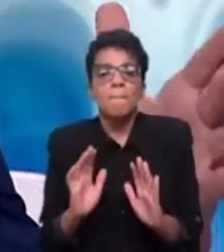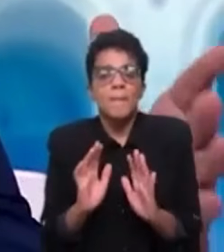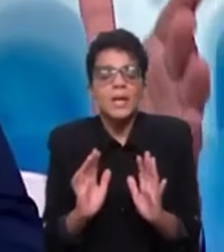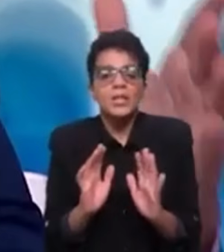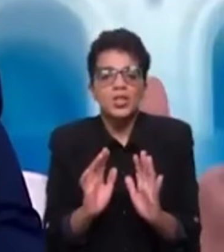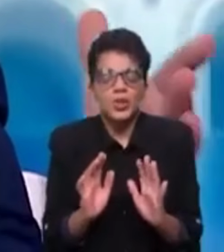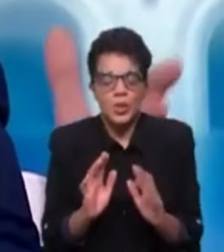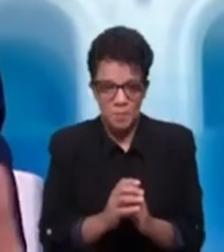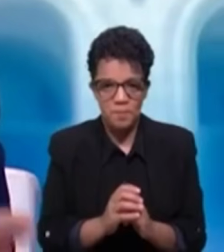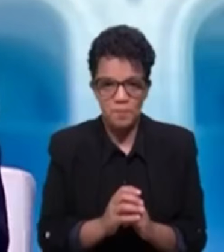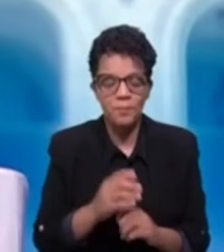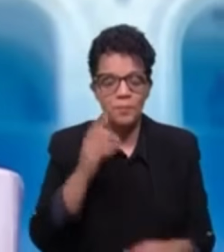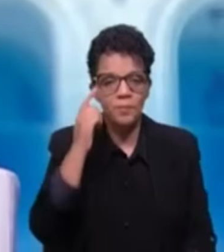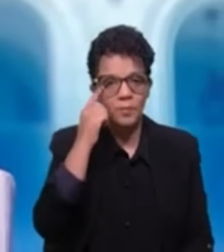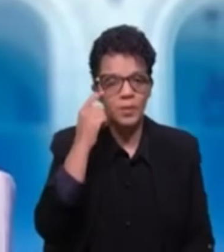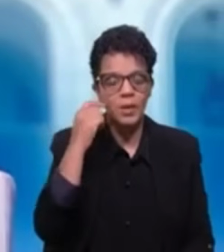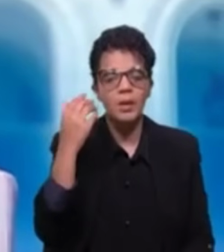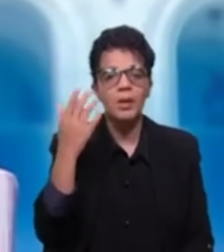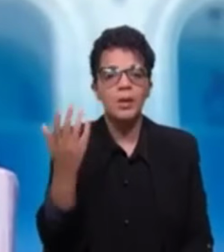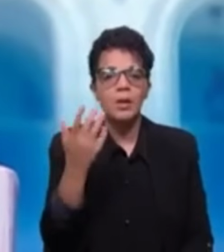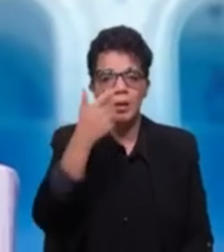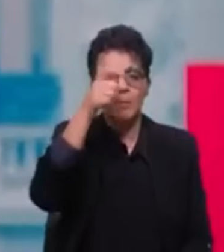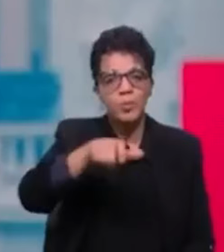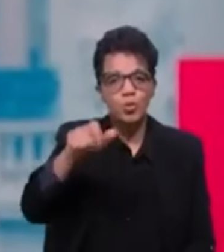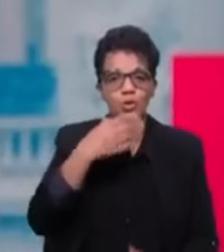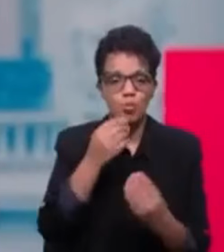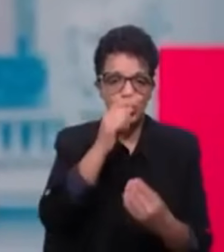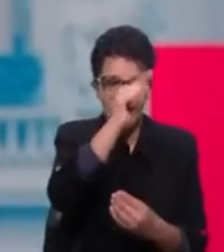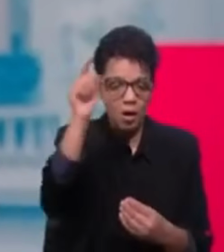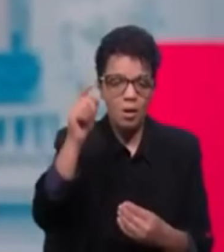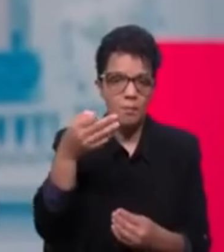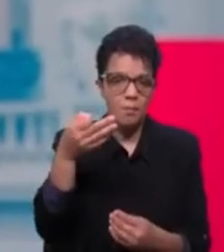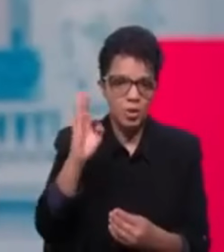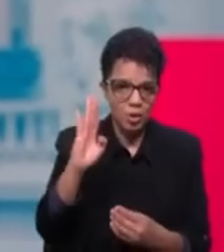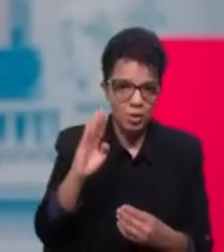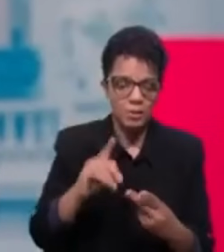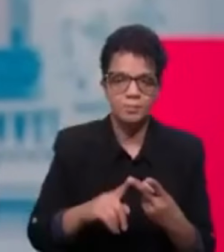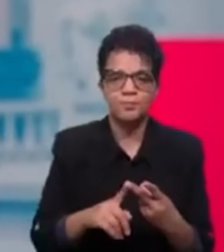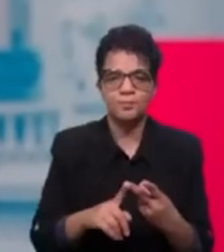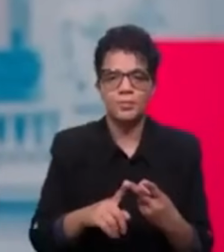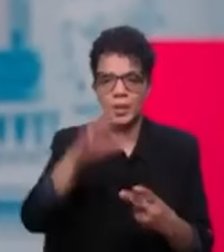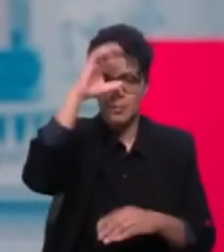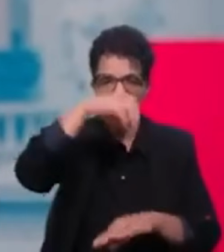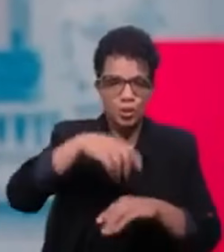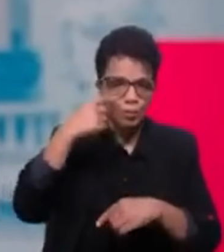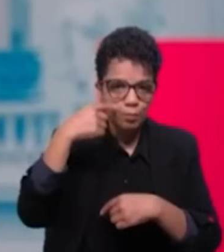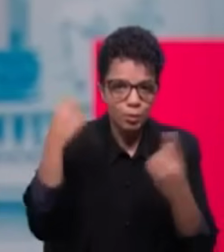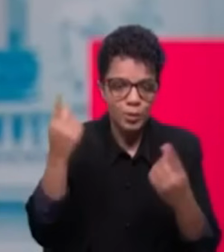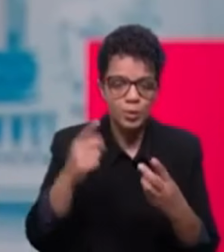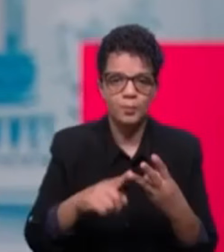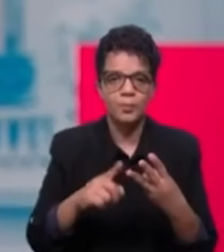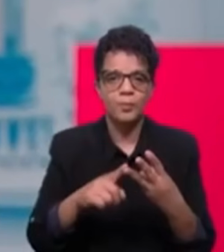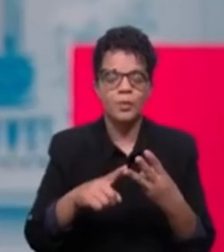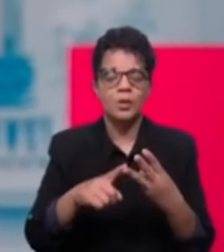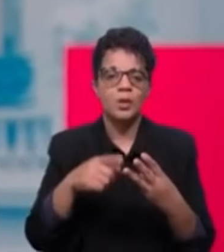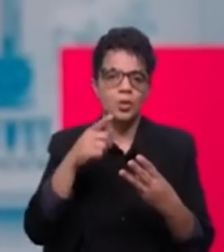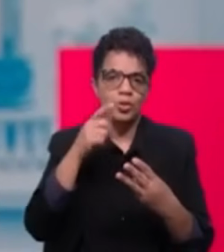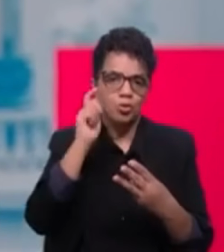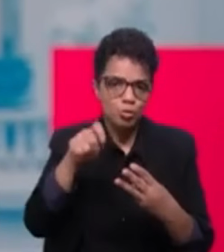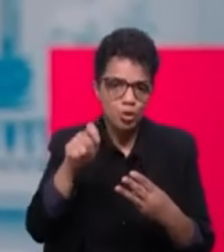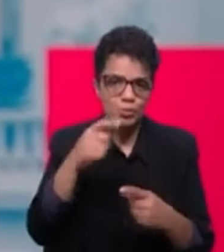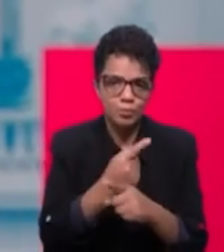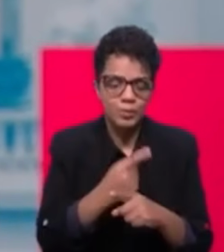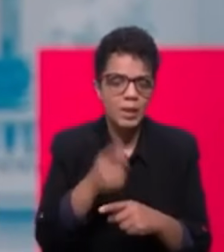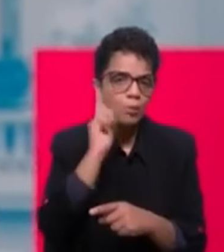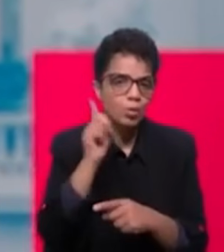que está a ha mal no combate H pessoas que estão no terreno na polícia judiciária no Ministério Público nas magistraturas que é importante